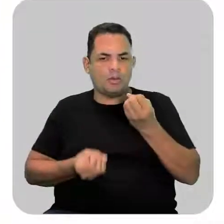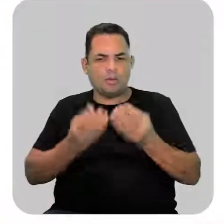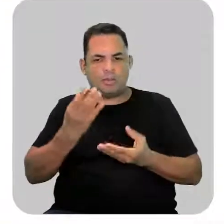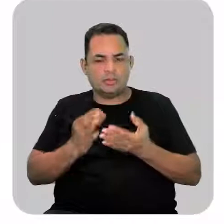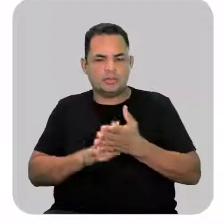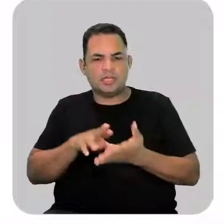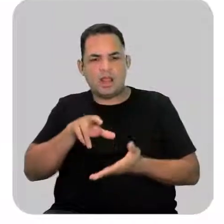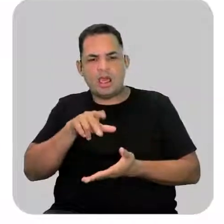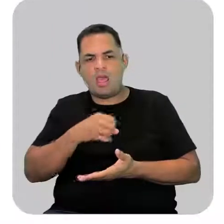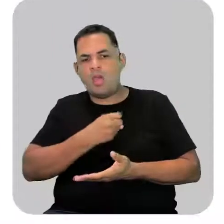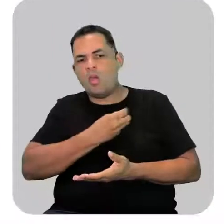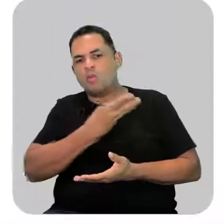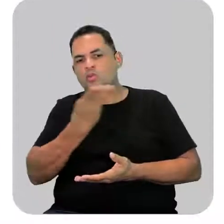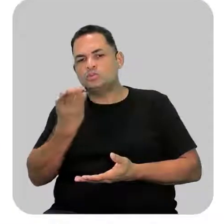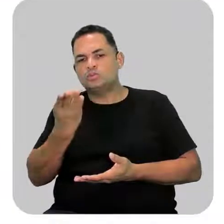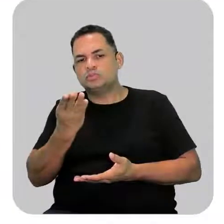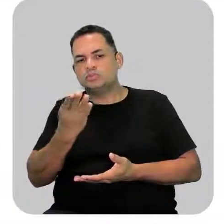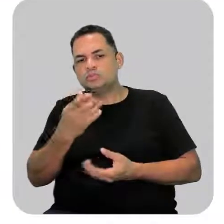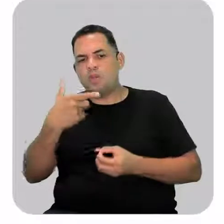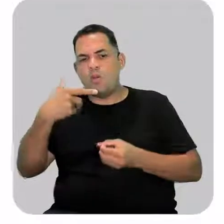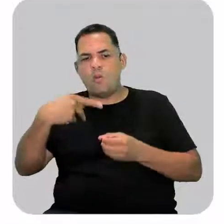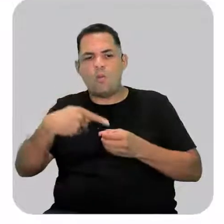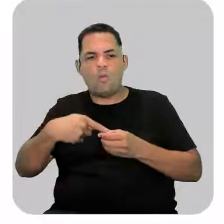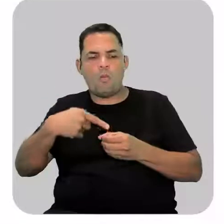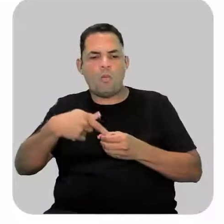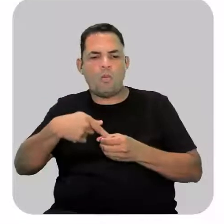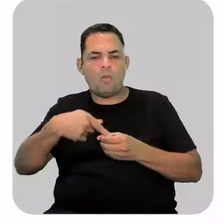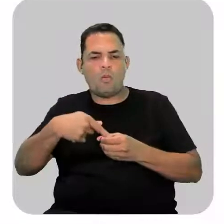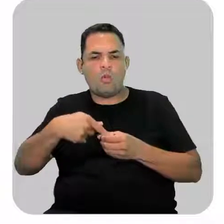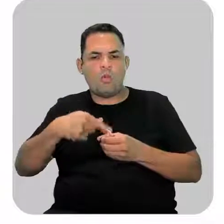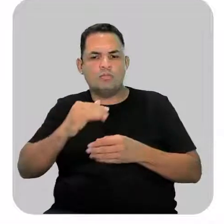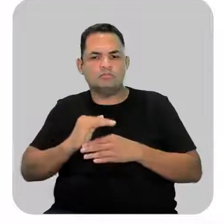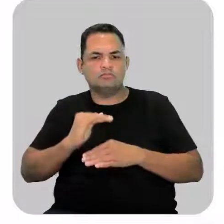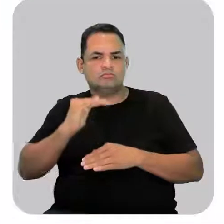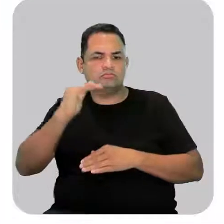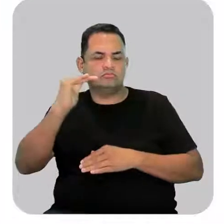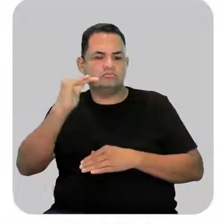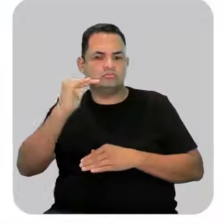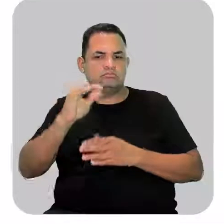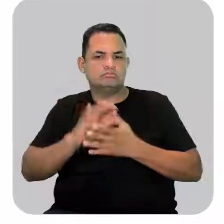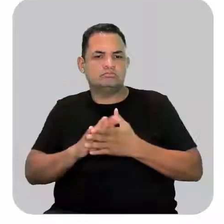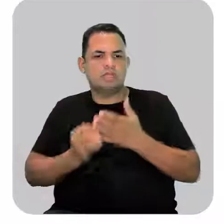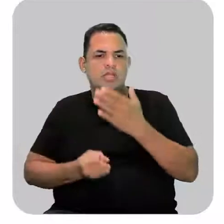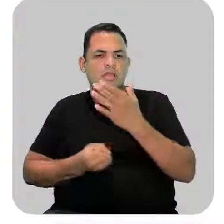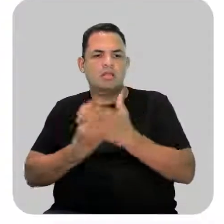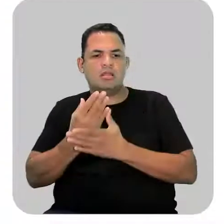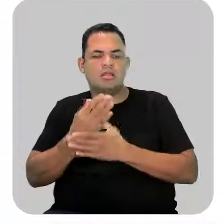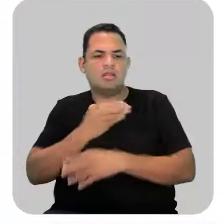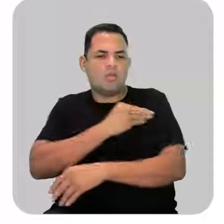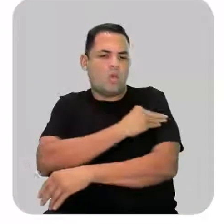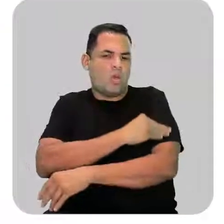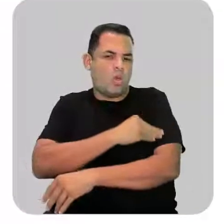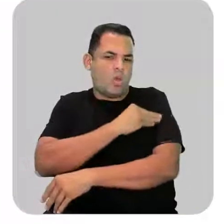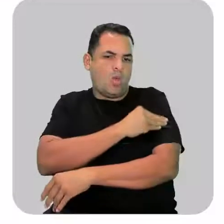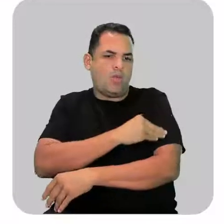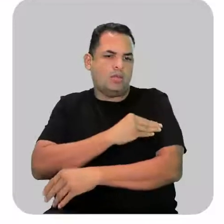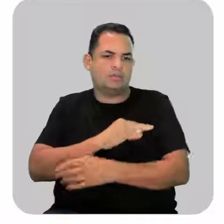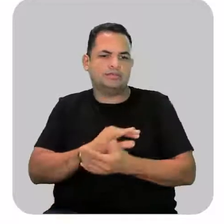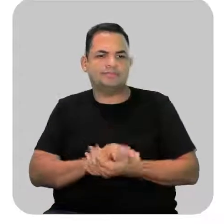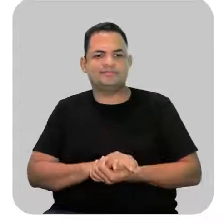uma mesma quantidade de combustível, tempo muito maior para os derivados do petróleo e do